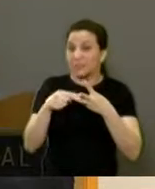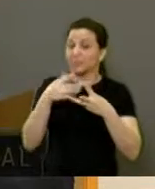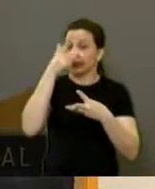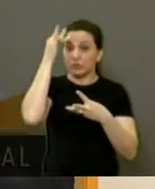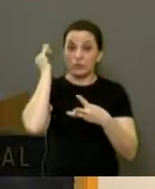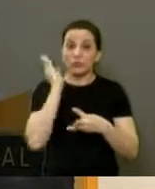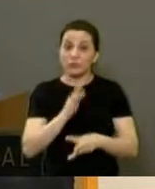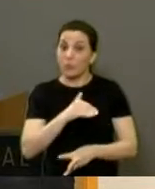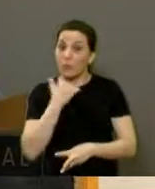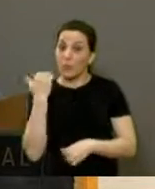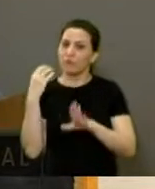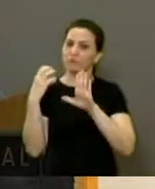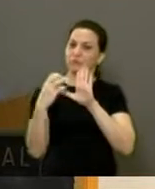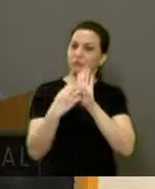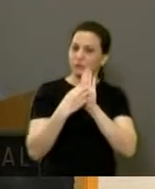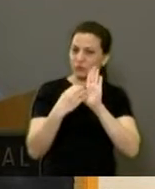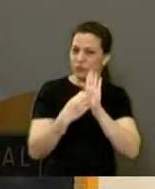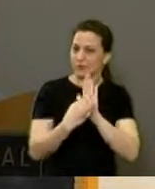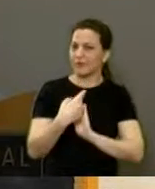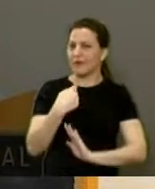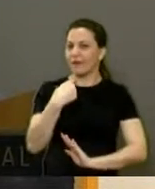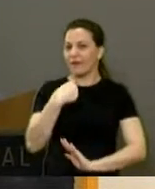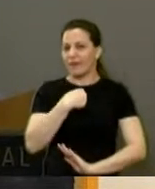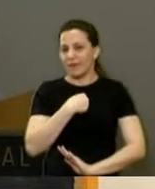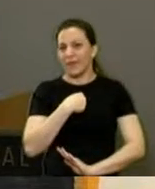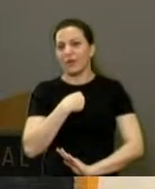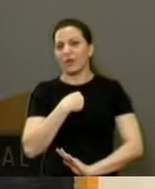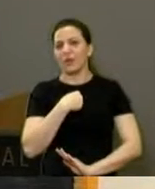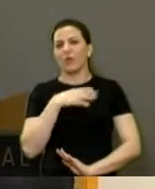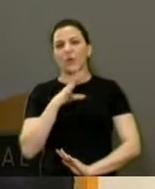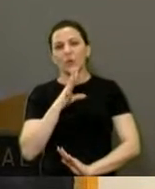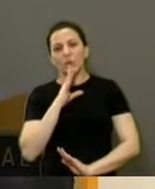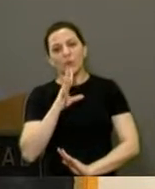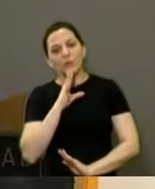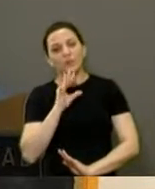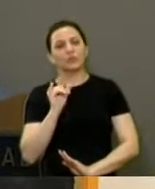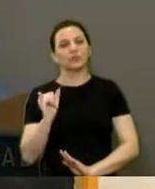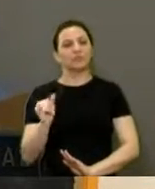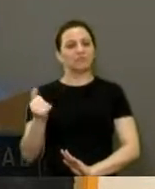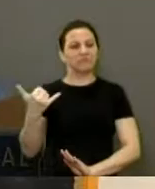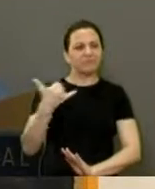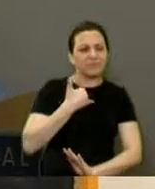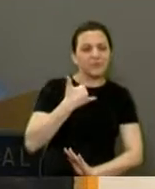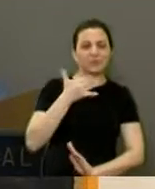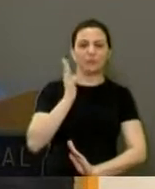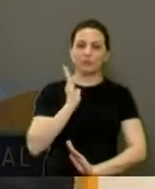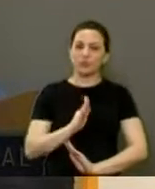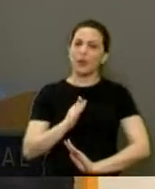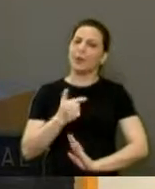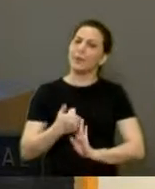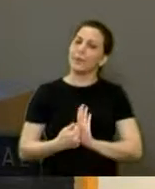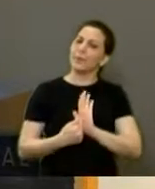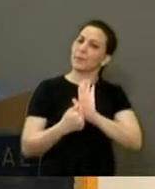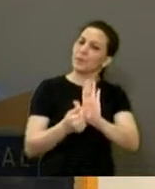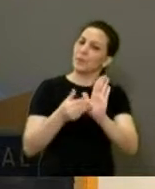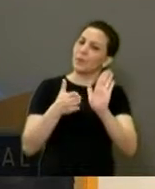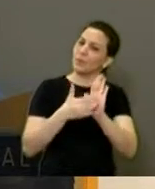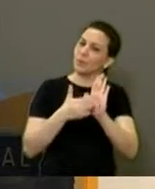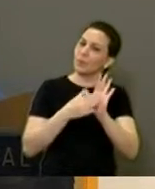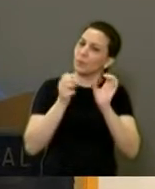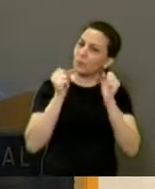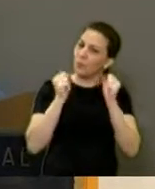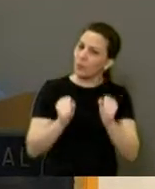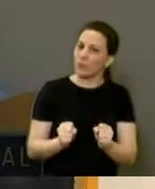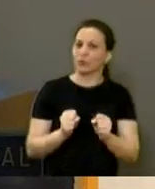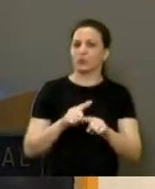aqui, eu tenho dados sobre os 3. Poderia até colocar, mas não vou colocar.